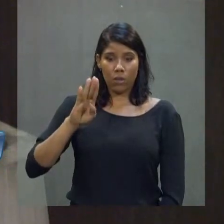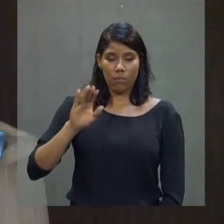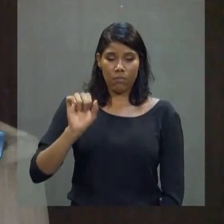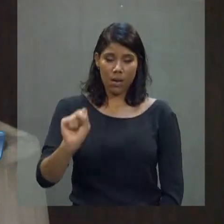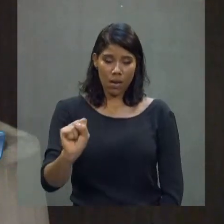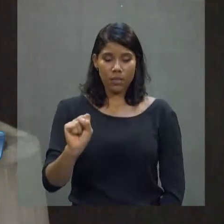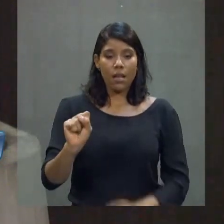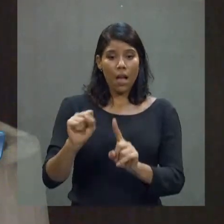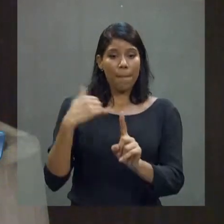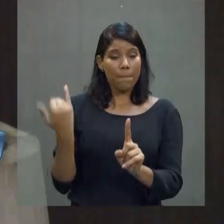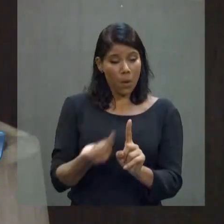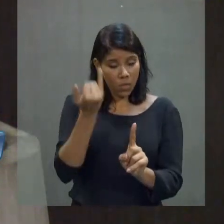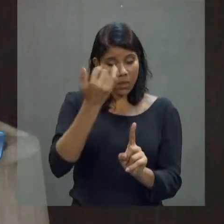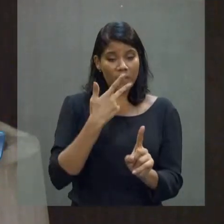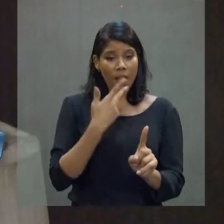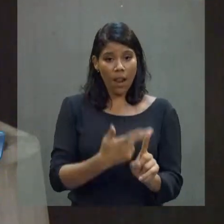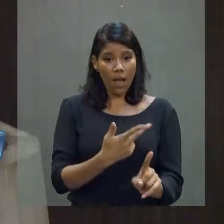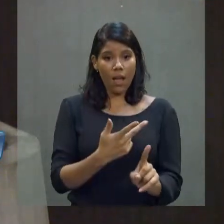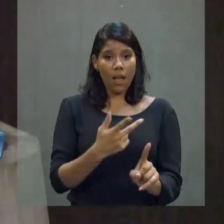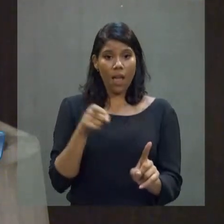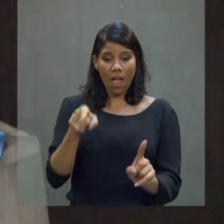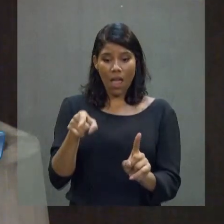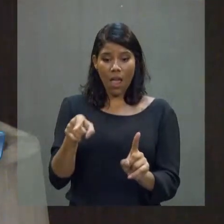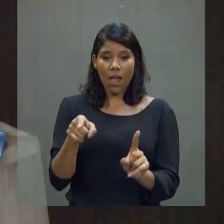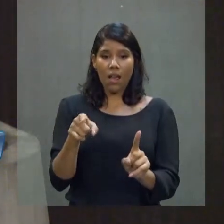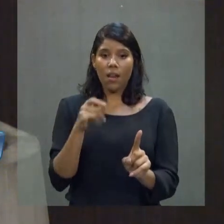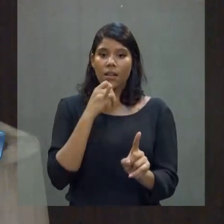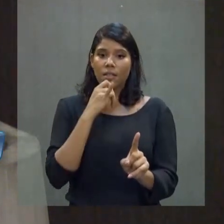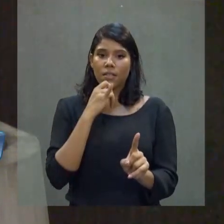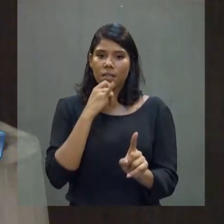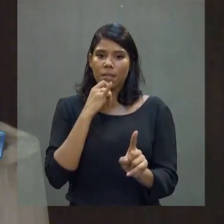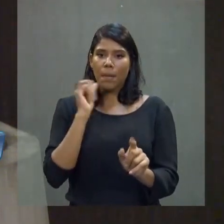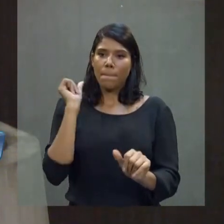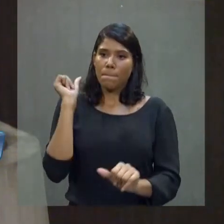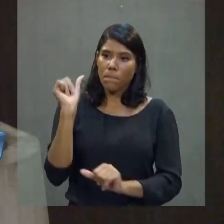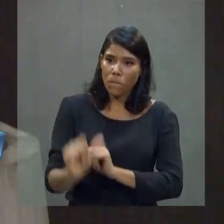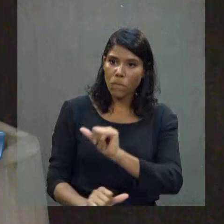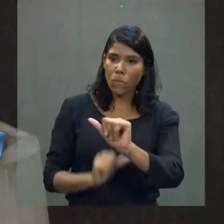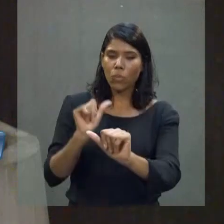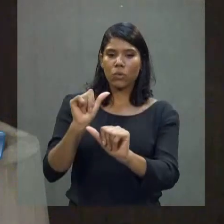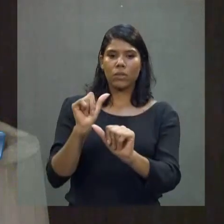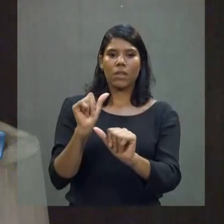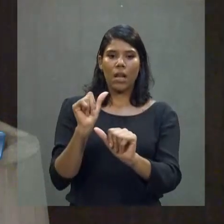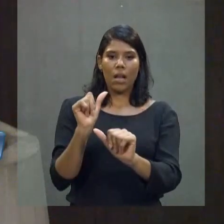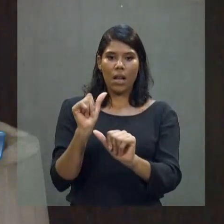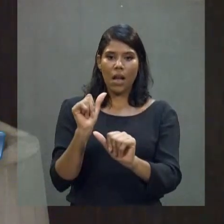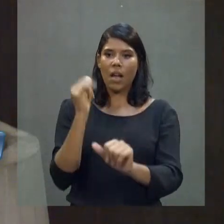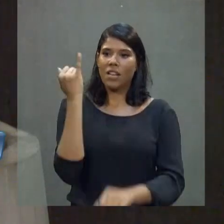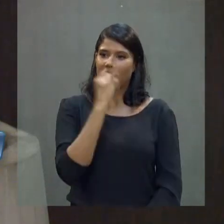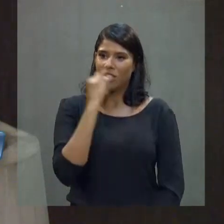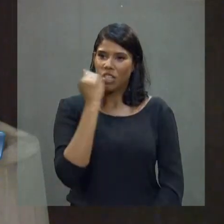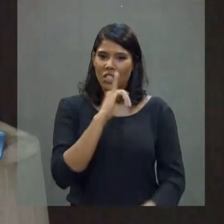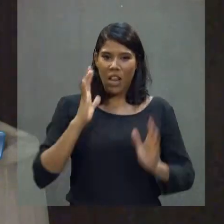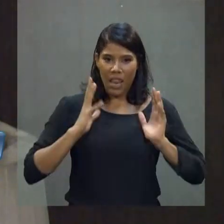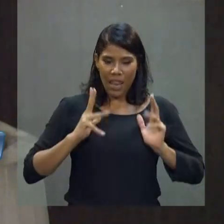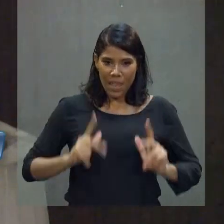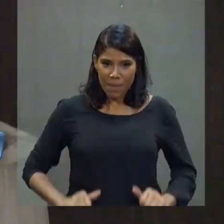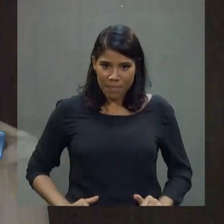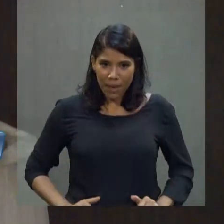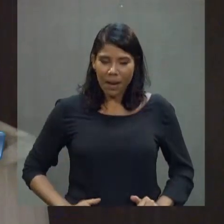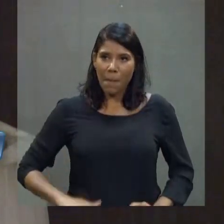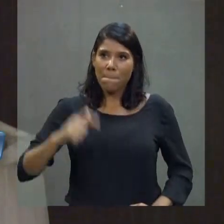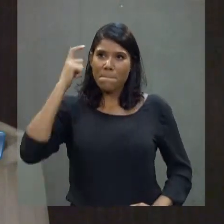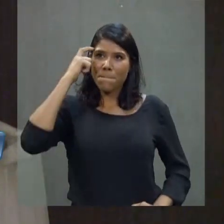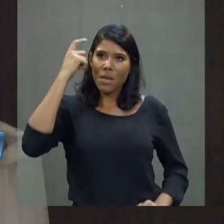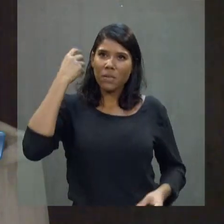nós é importante, deixar de ser uma empresa de combustíveis fósseis para ser uma empresa de energias renováveis, ou seja, pensar